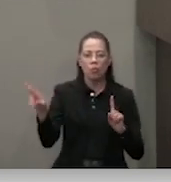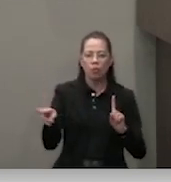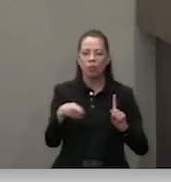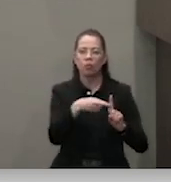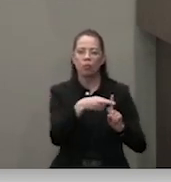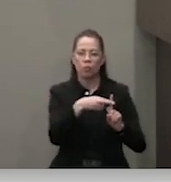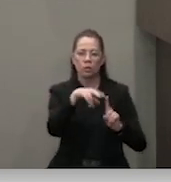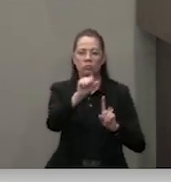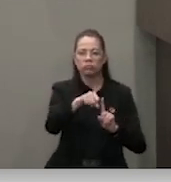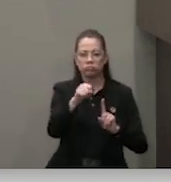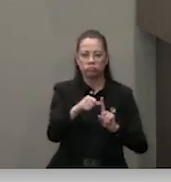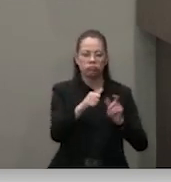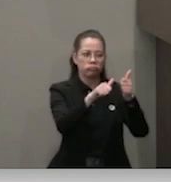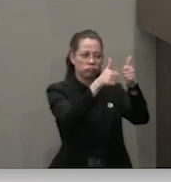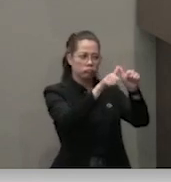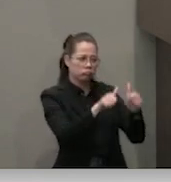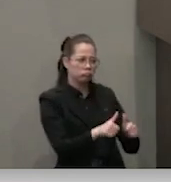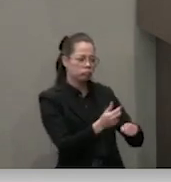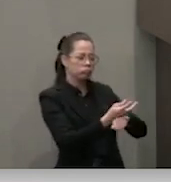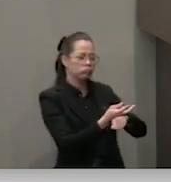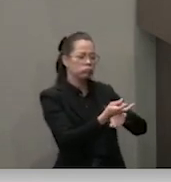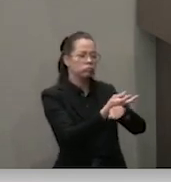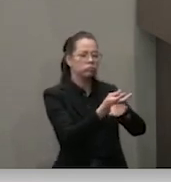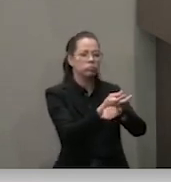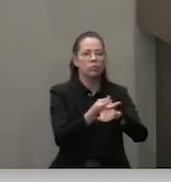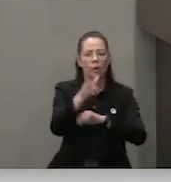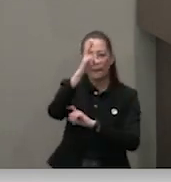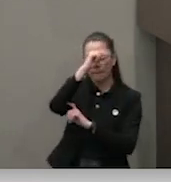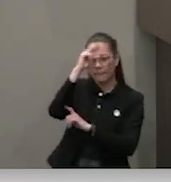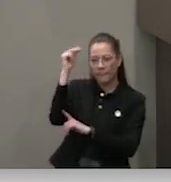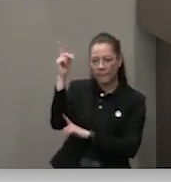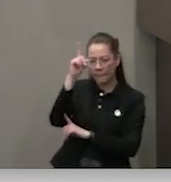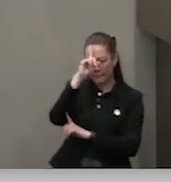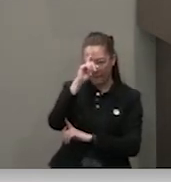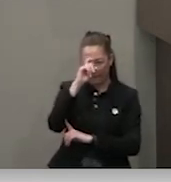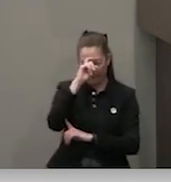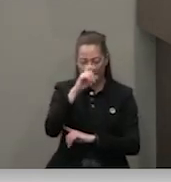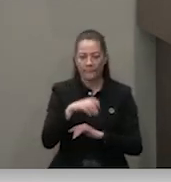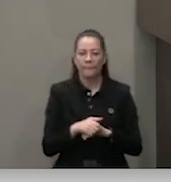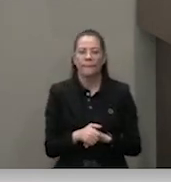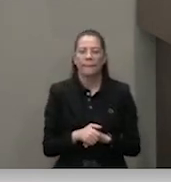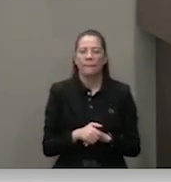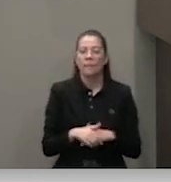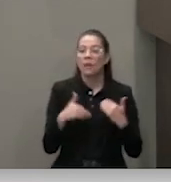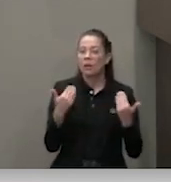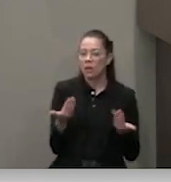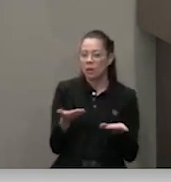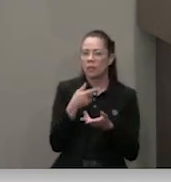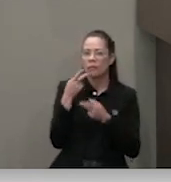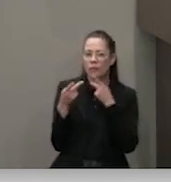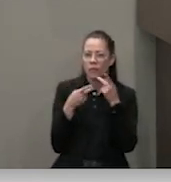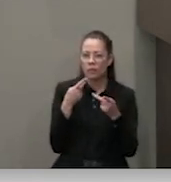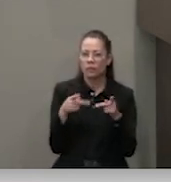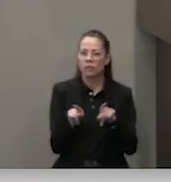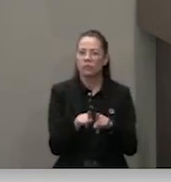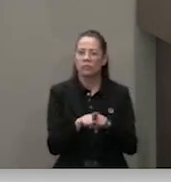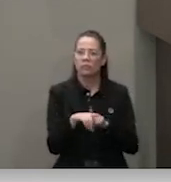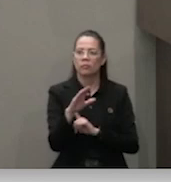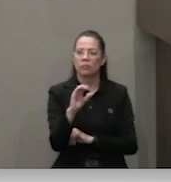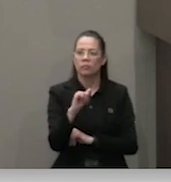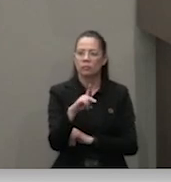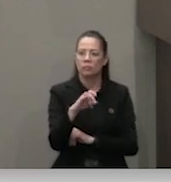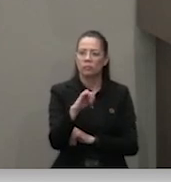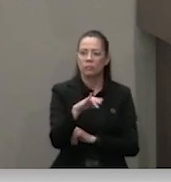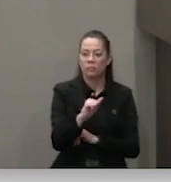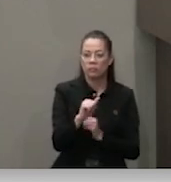cenário no mapa a busca de recursos para o hospital municipal Porque como agora a pouco falou o vereador Candi aqui que